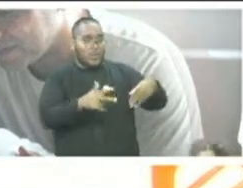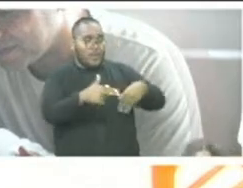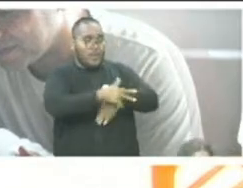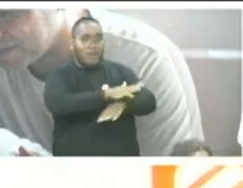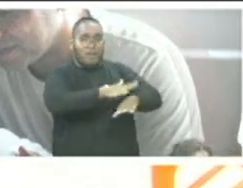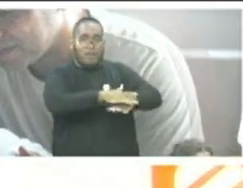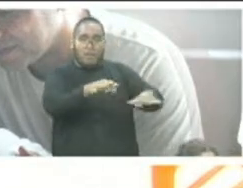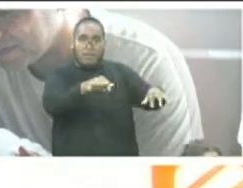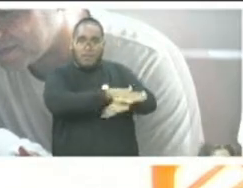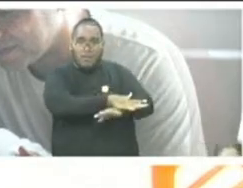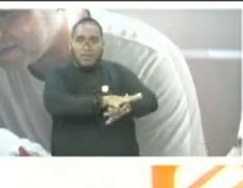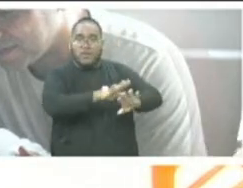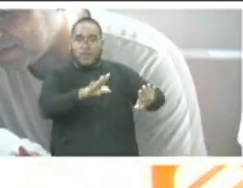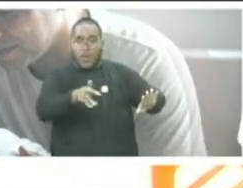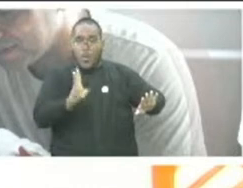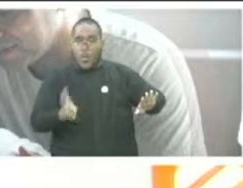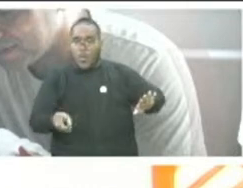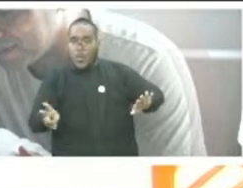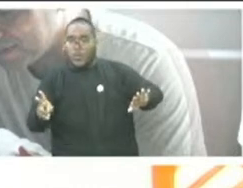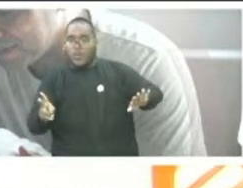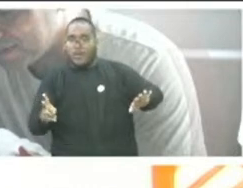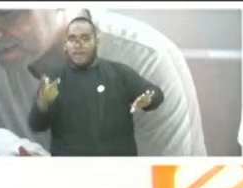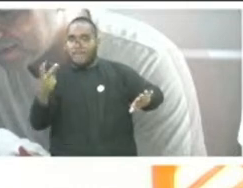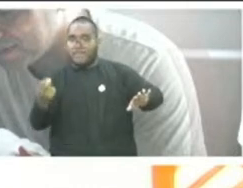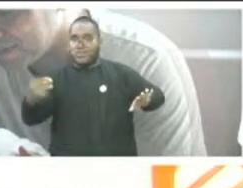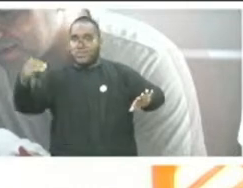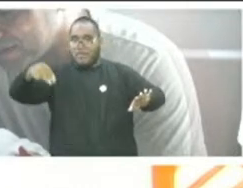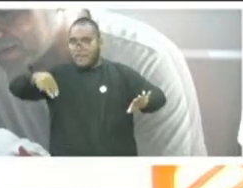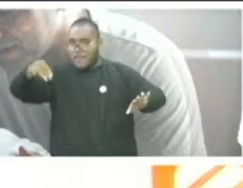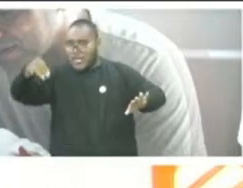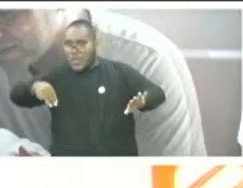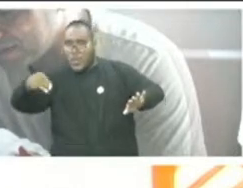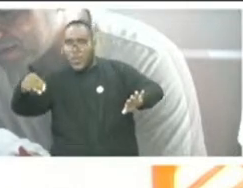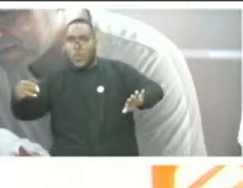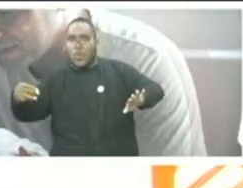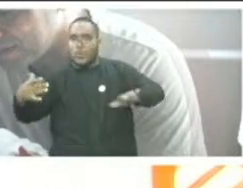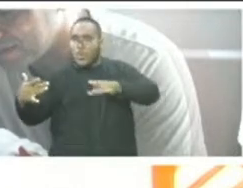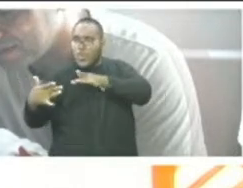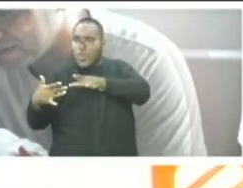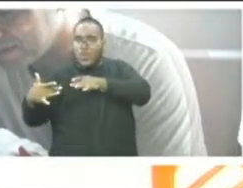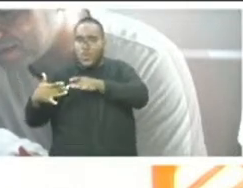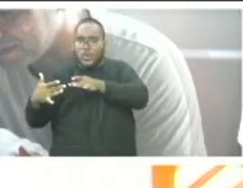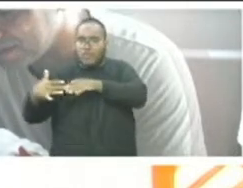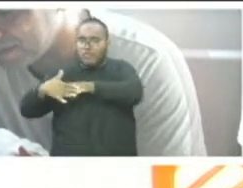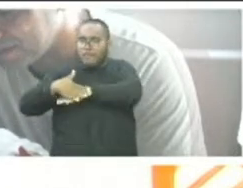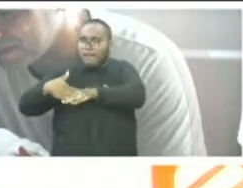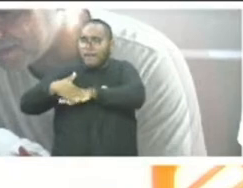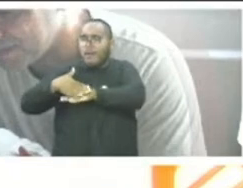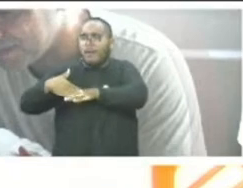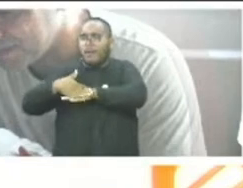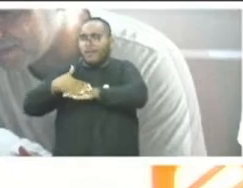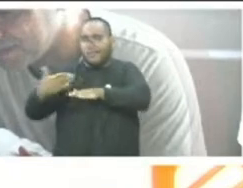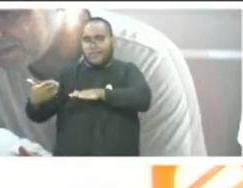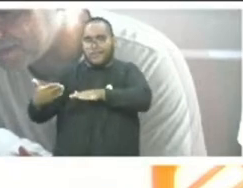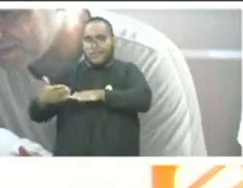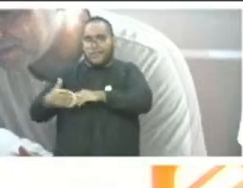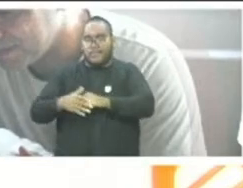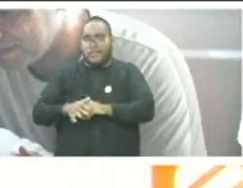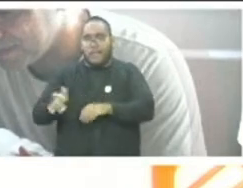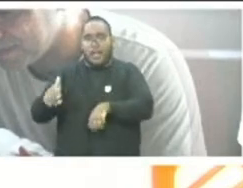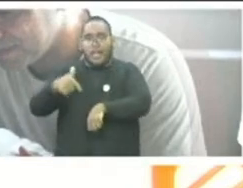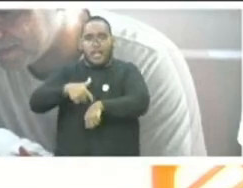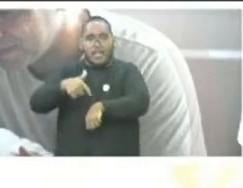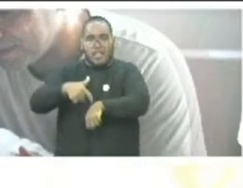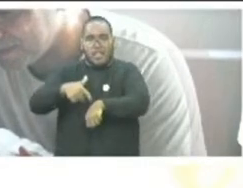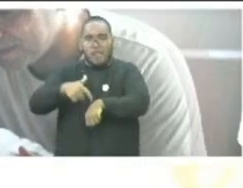minutos, enquanto os profissionais organizam outros aspectos da sala cirúrgica, mas a gente não tira esse tempo